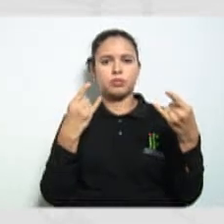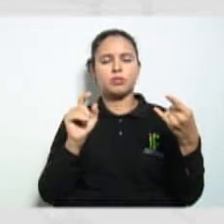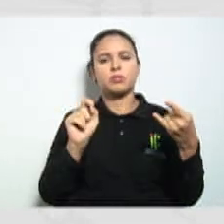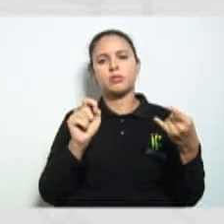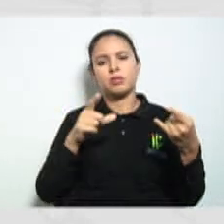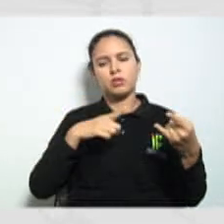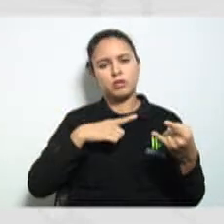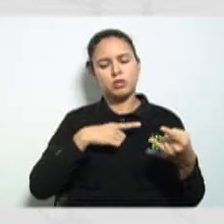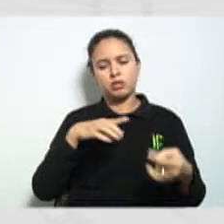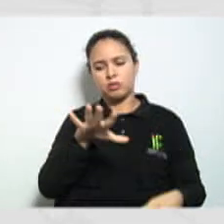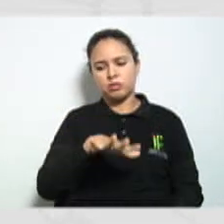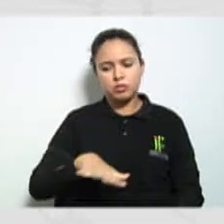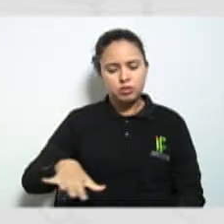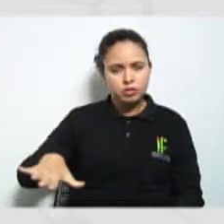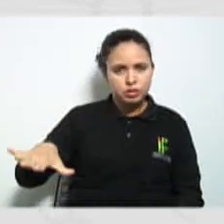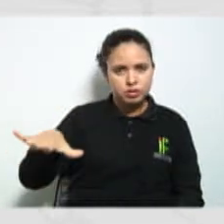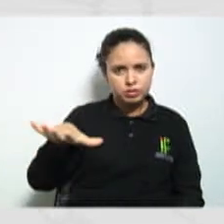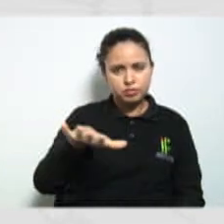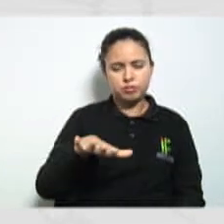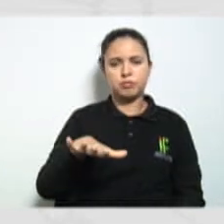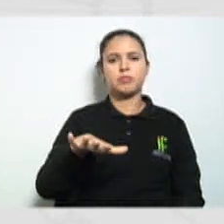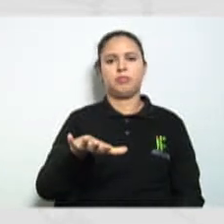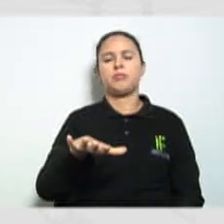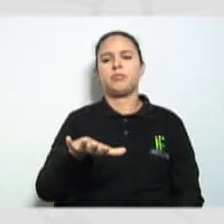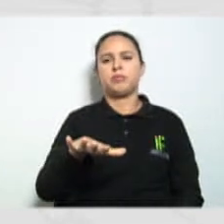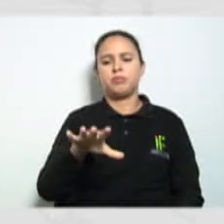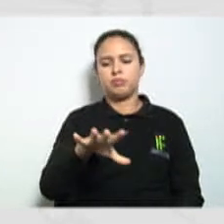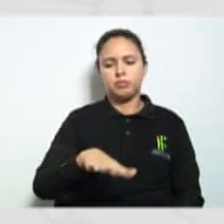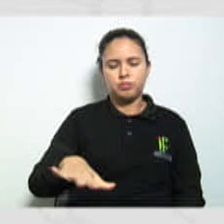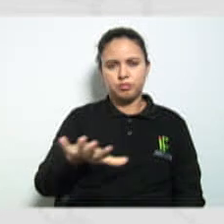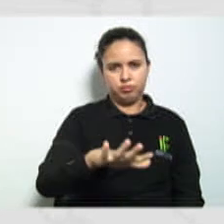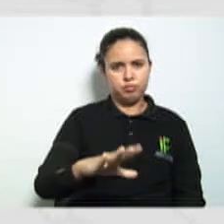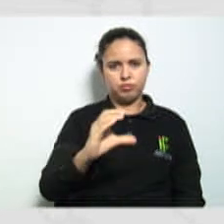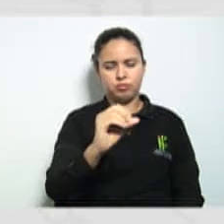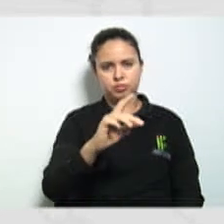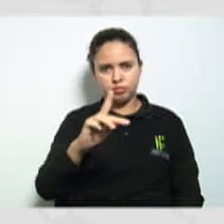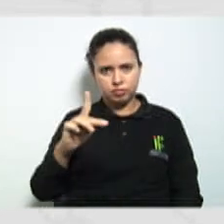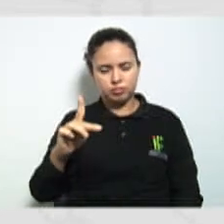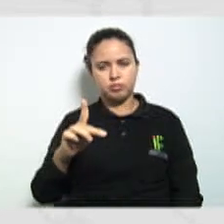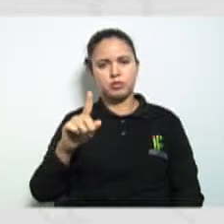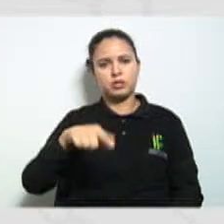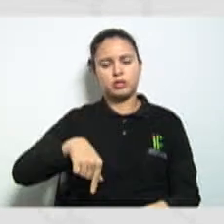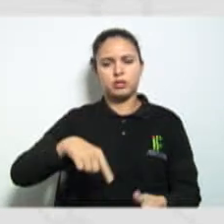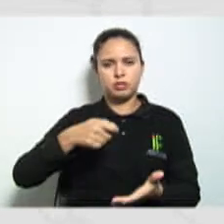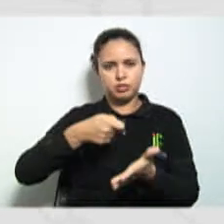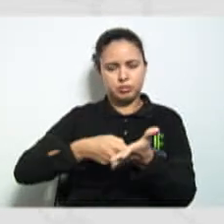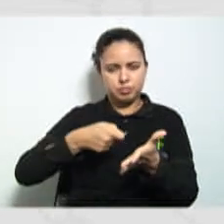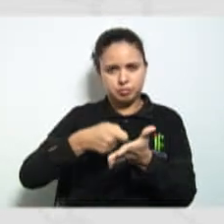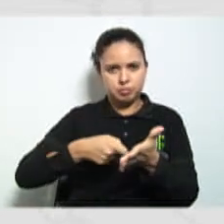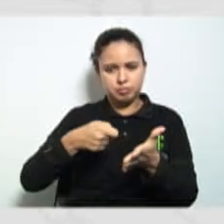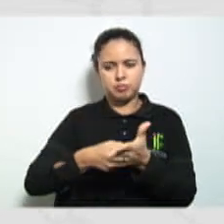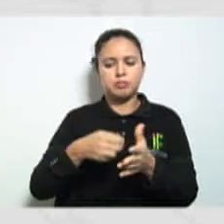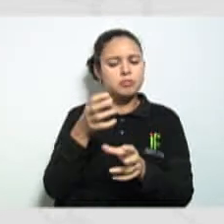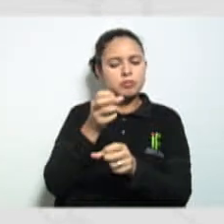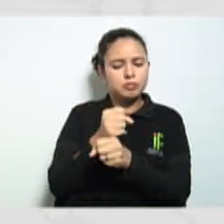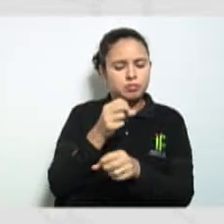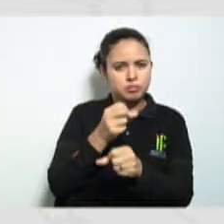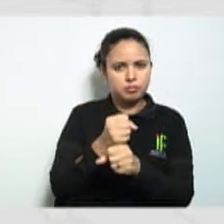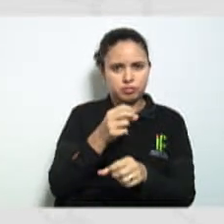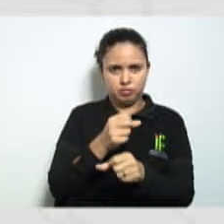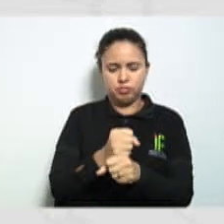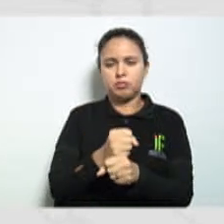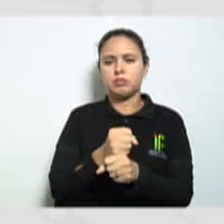cooperativa específico que é obrigada a apurar os seus ganhos e sobras pelo